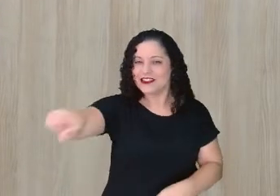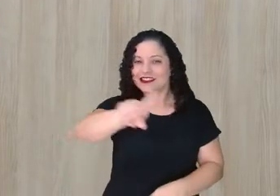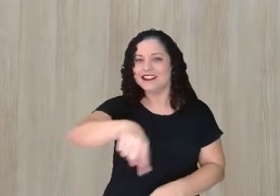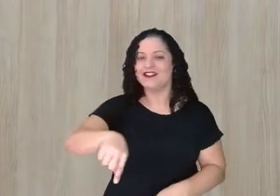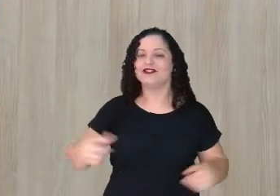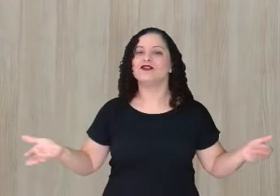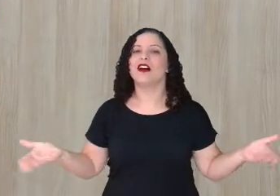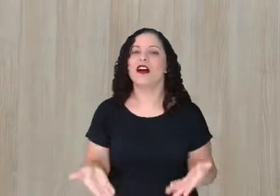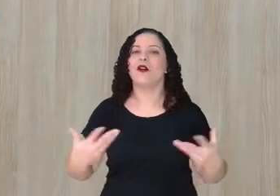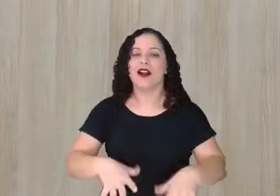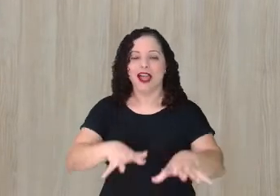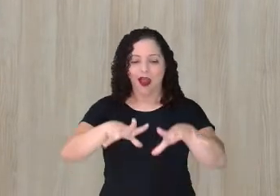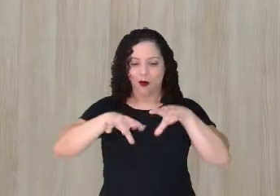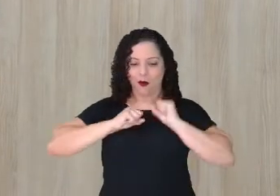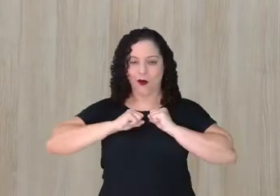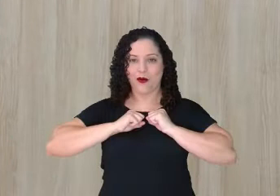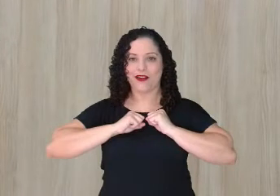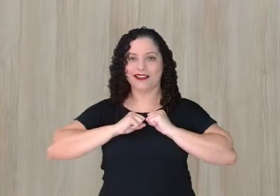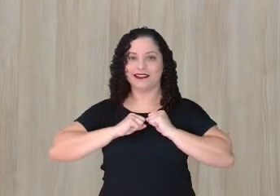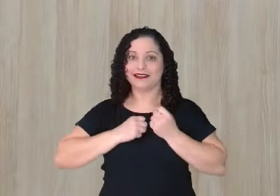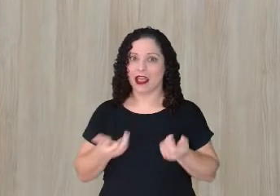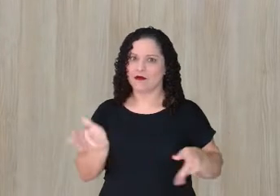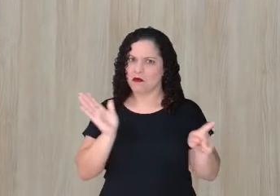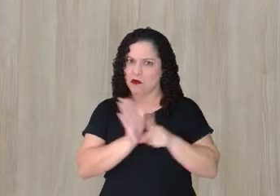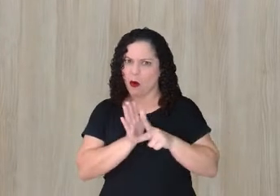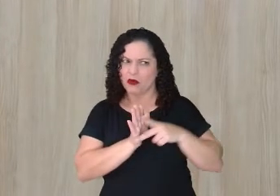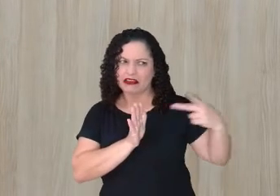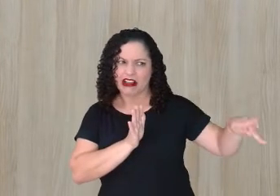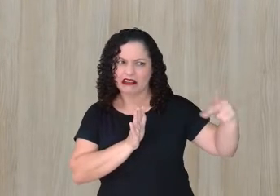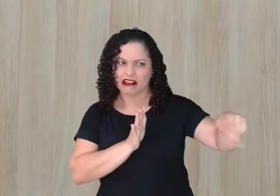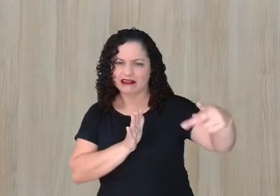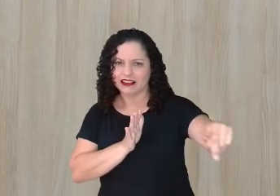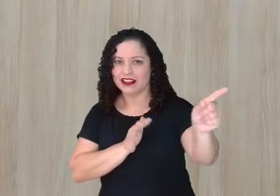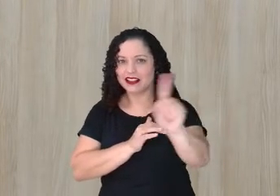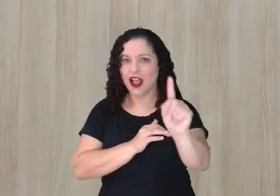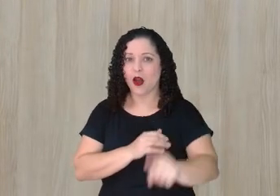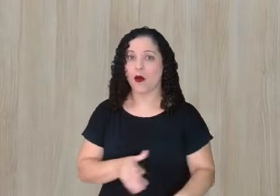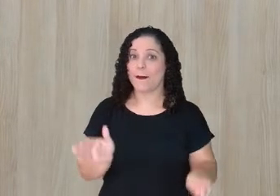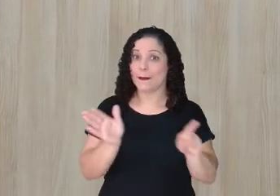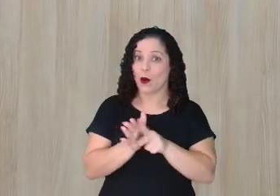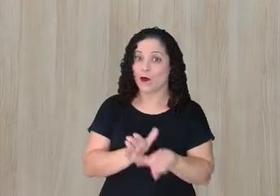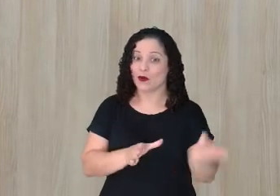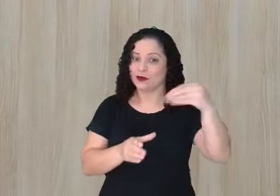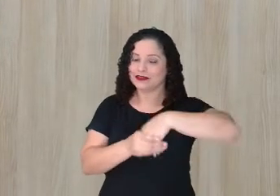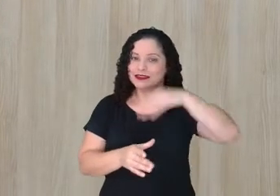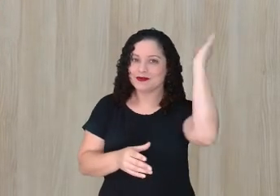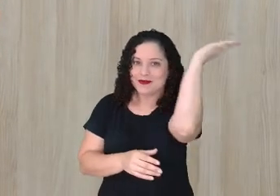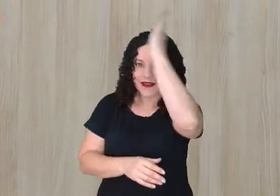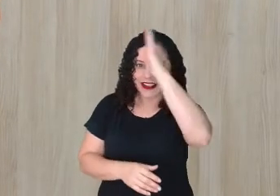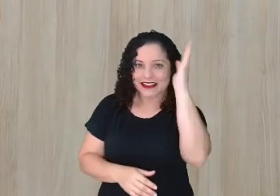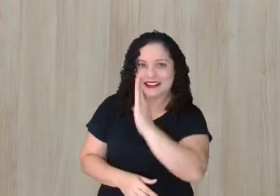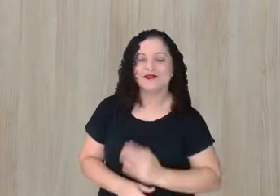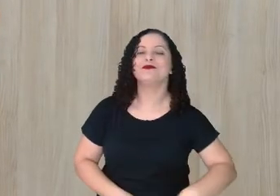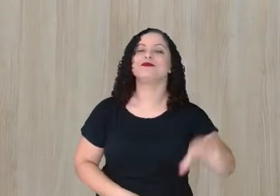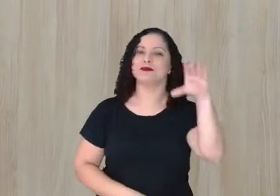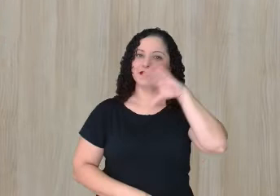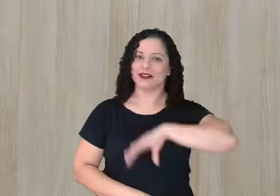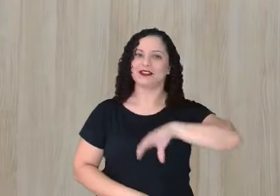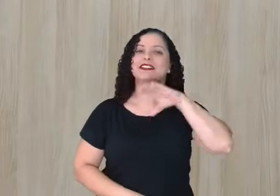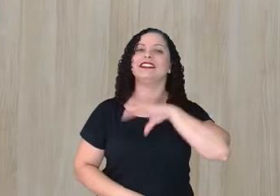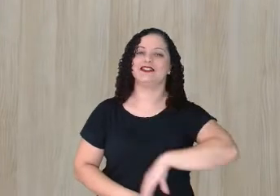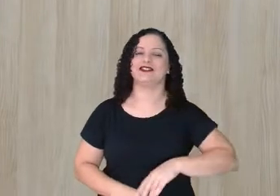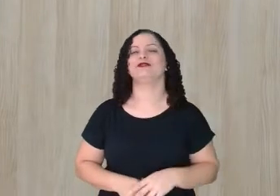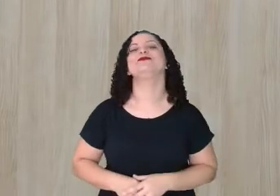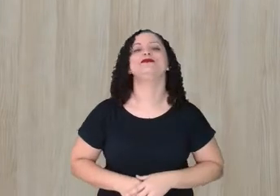a se apropriar do que não é dos outros, do que é nosso. A língua portuguesa é nossa. Então,